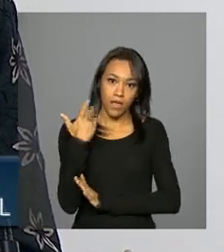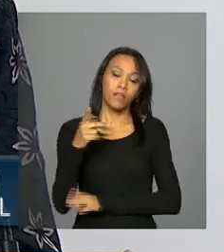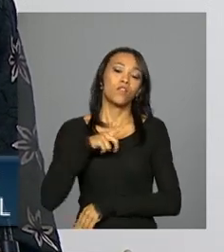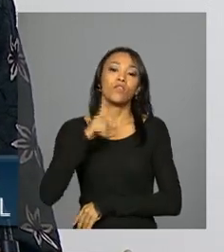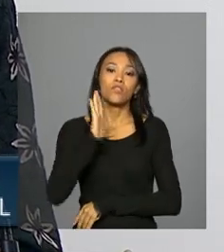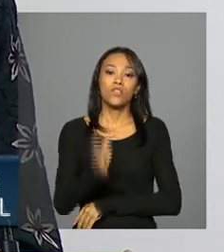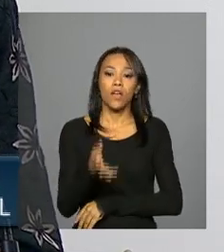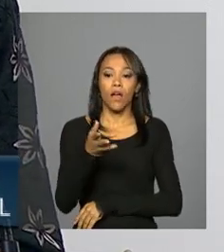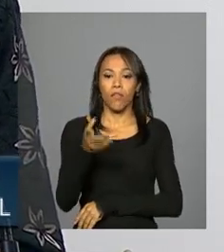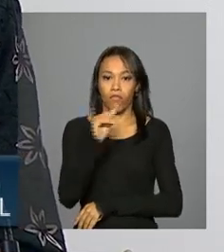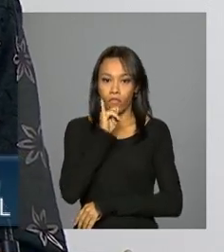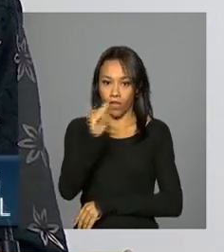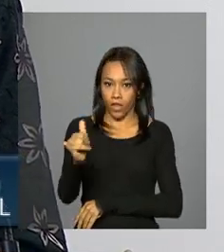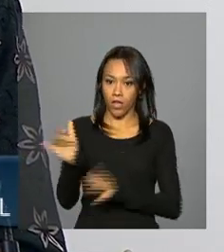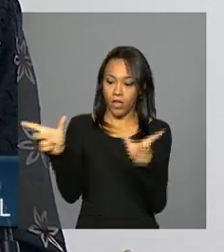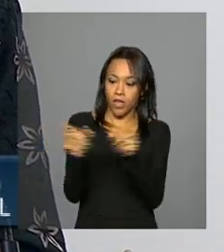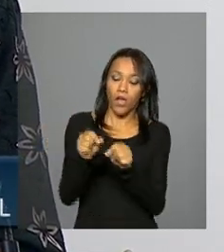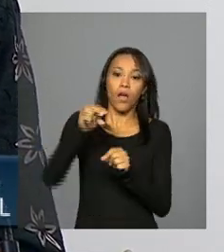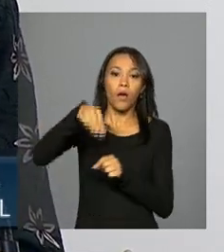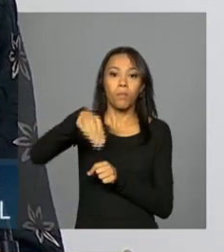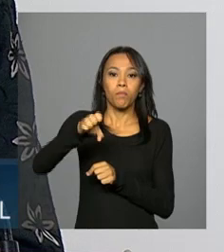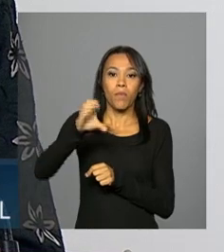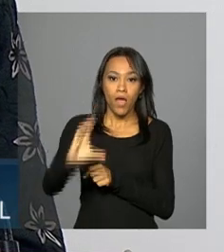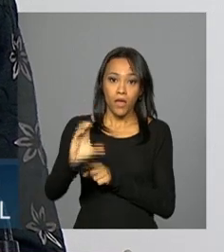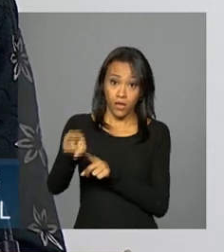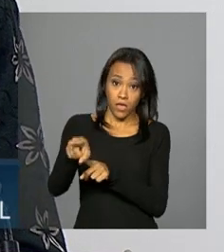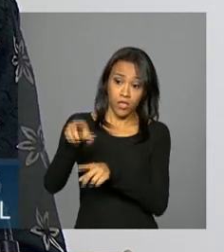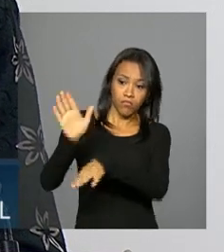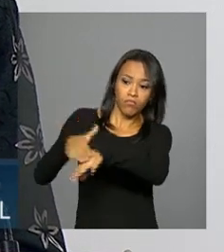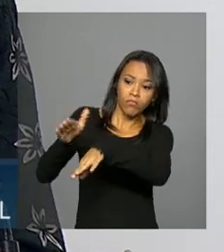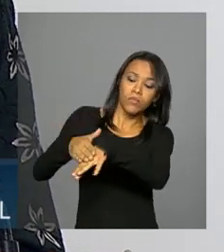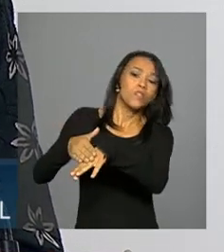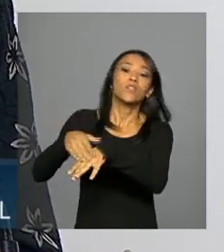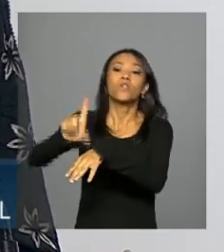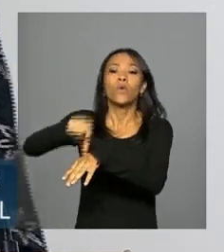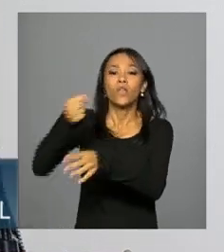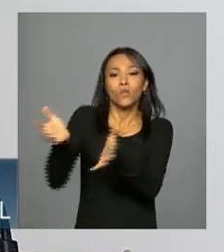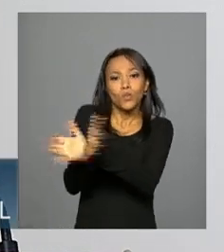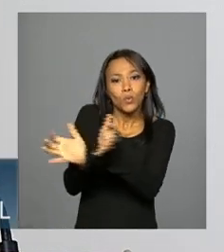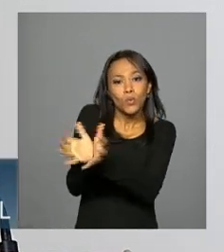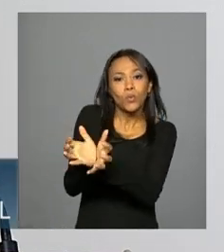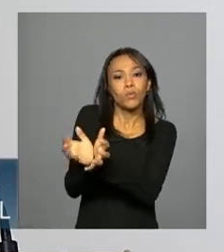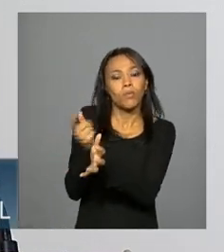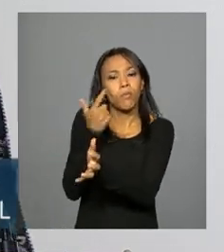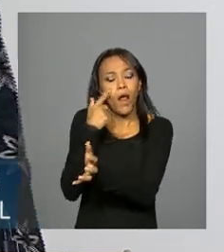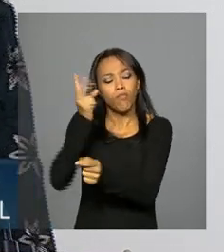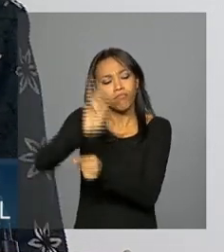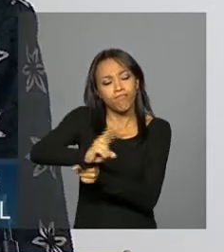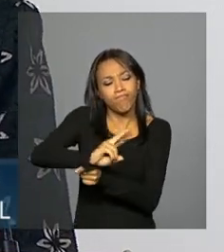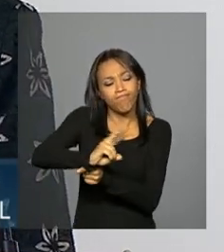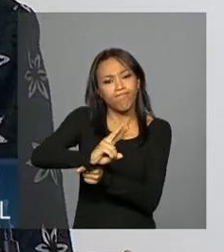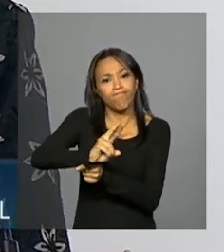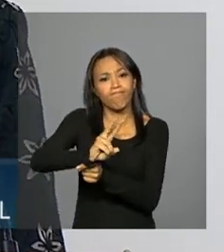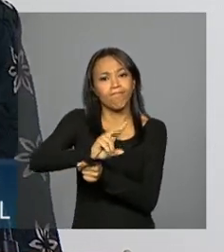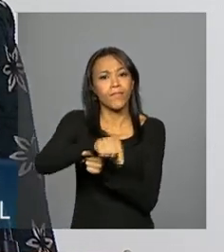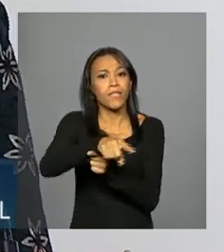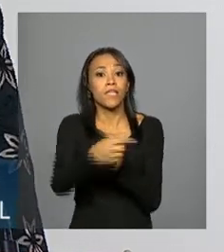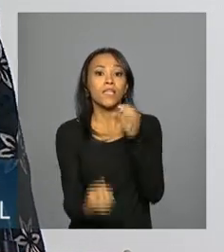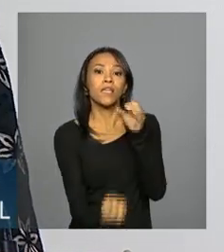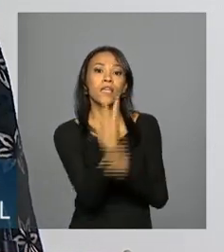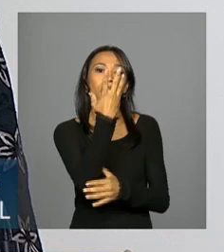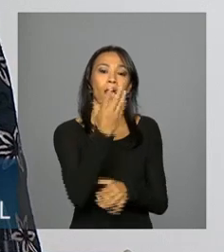ao Ministério da Educação que instituísse uma comissão para conduzir os estudos necessários à criação de cursos